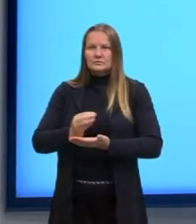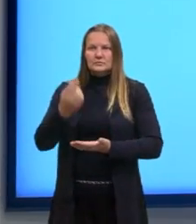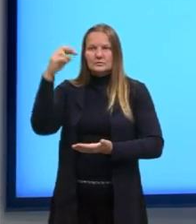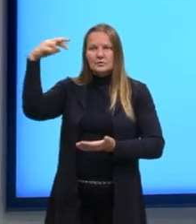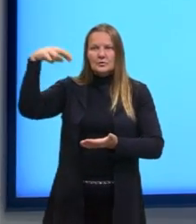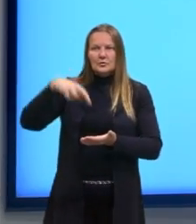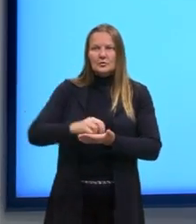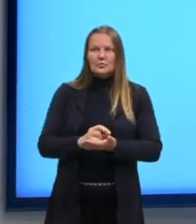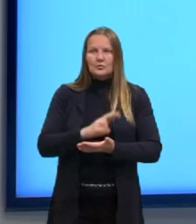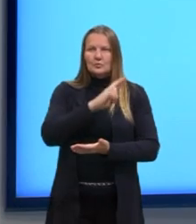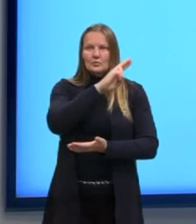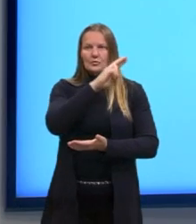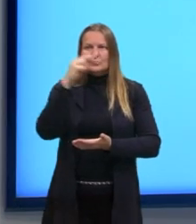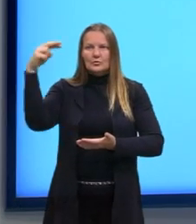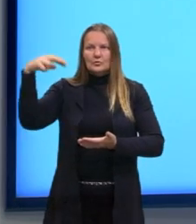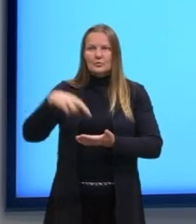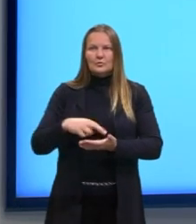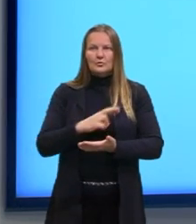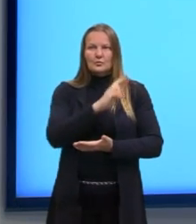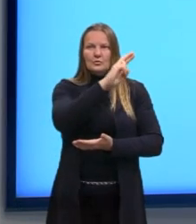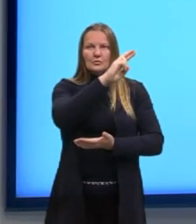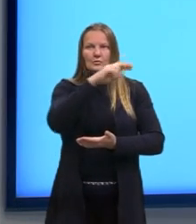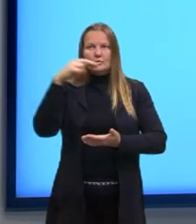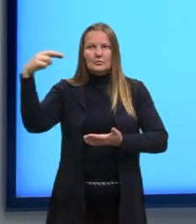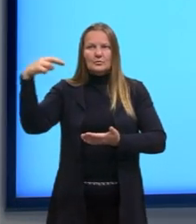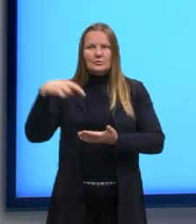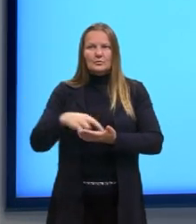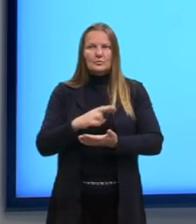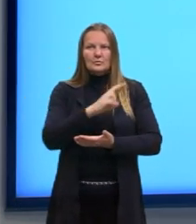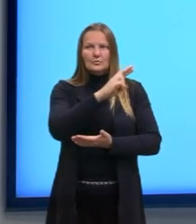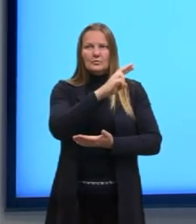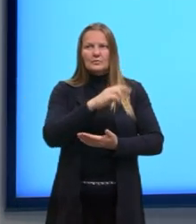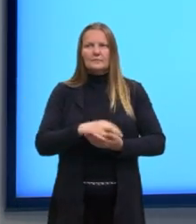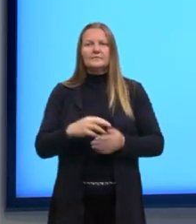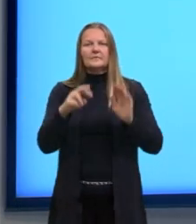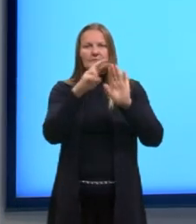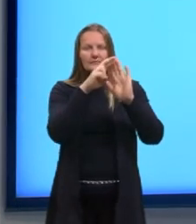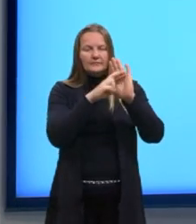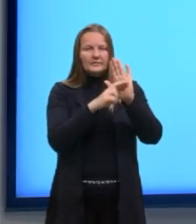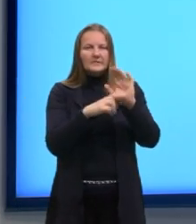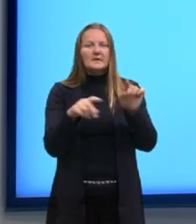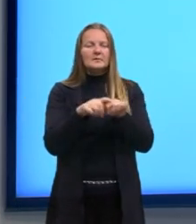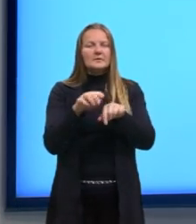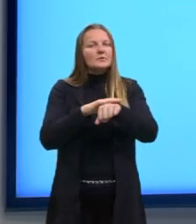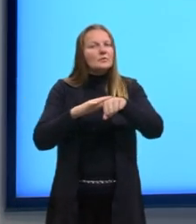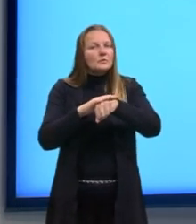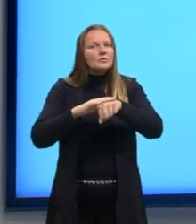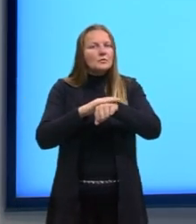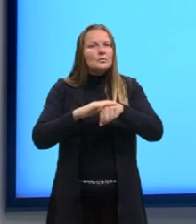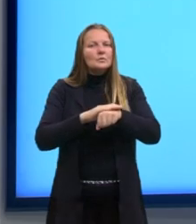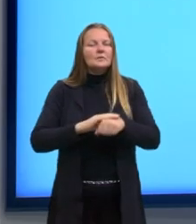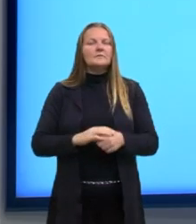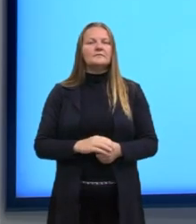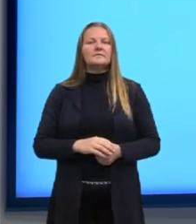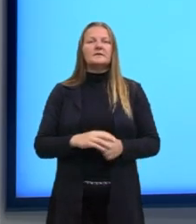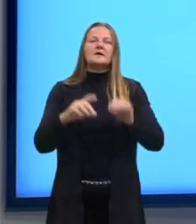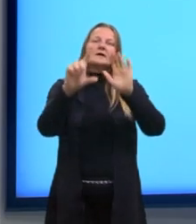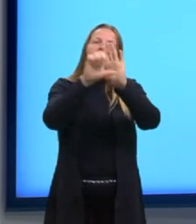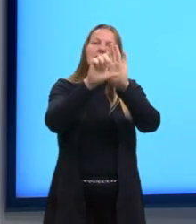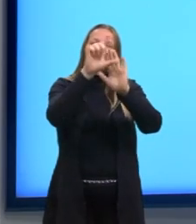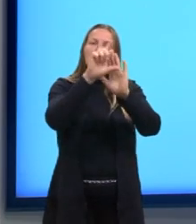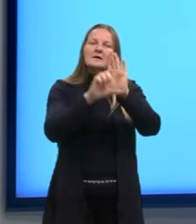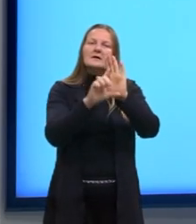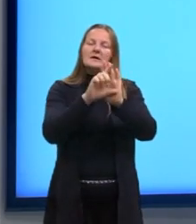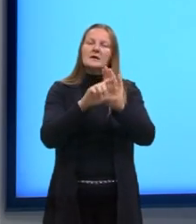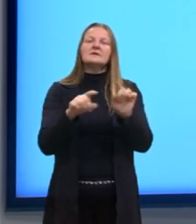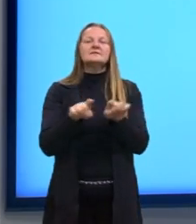e ele vai ser refletido e a gente segue Aquelas mesmas normas que a gente já conversou sobre as leis da reflexão elas